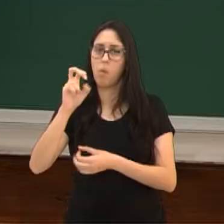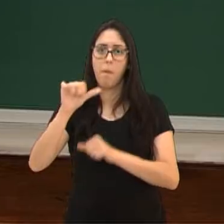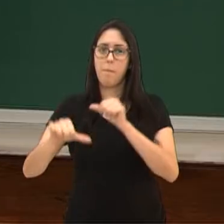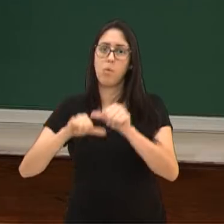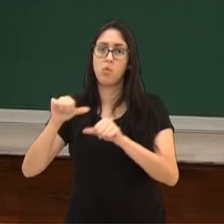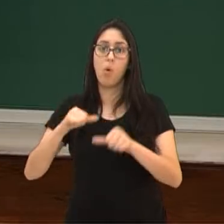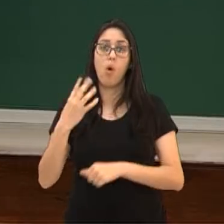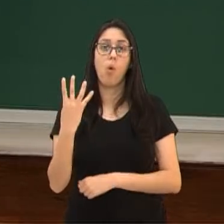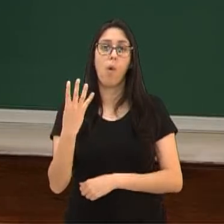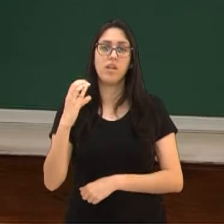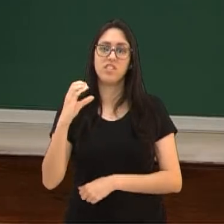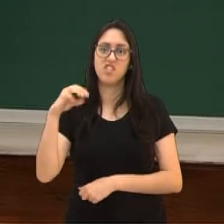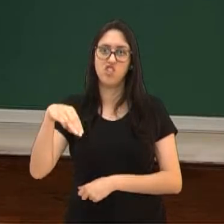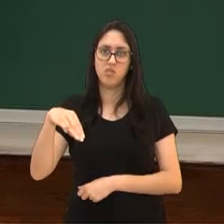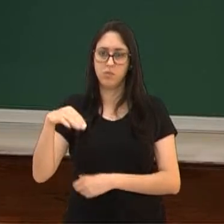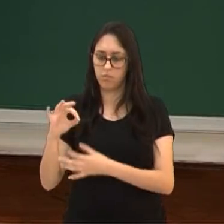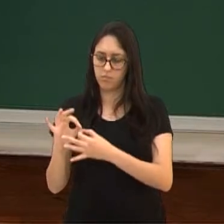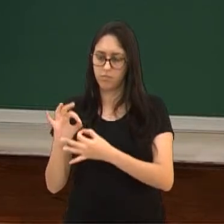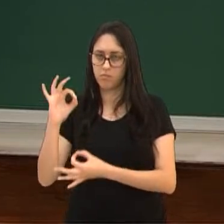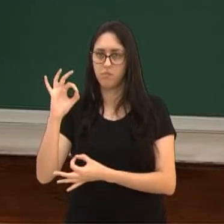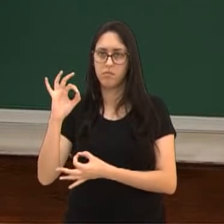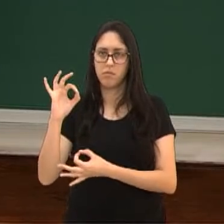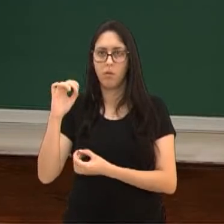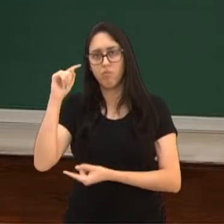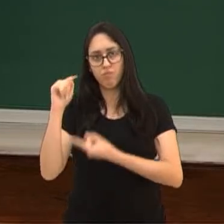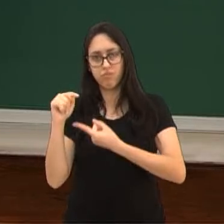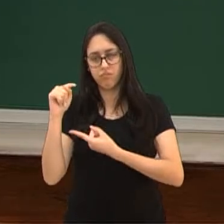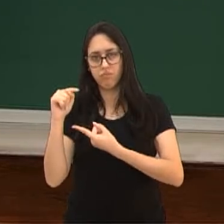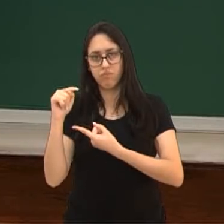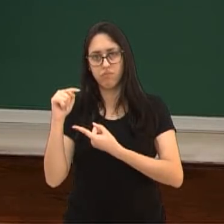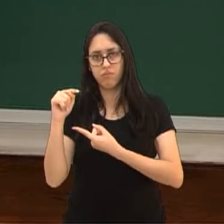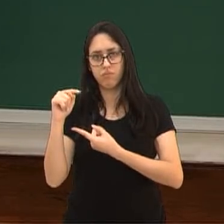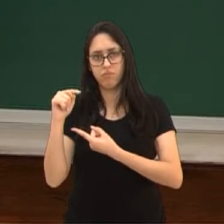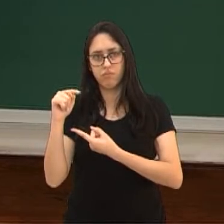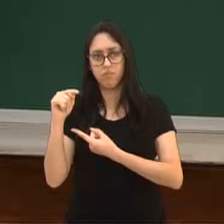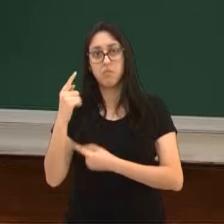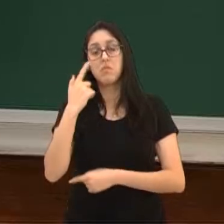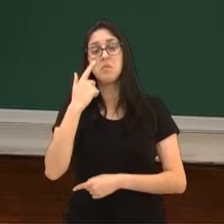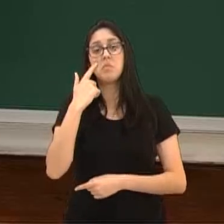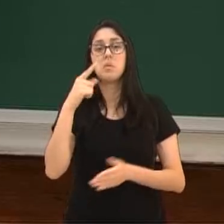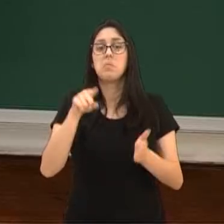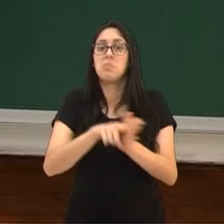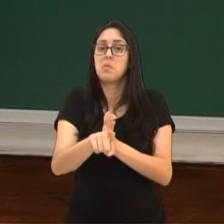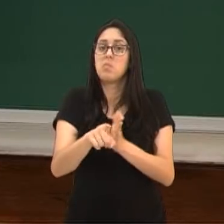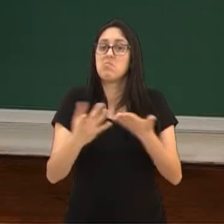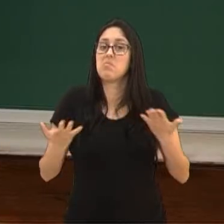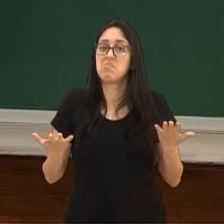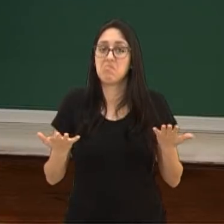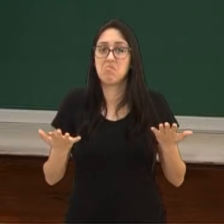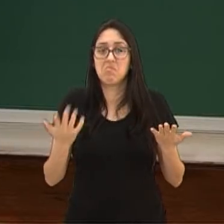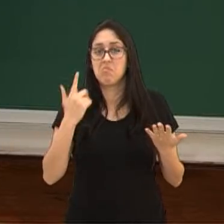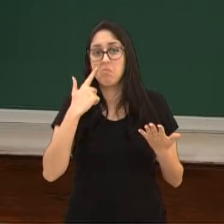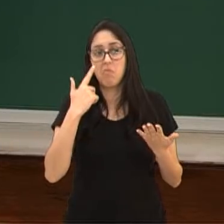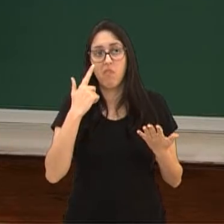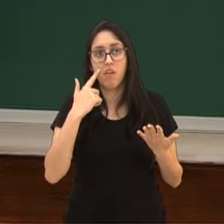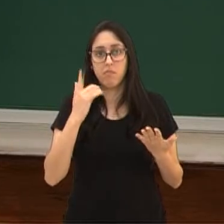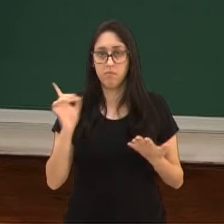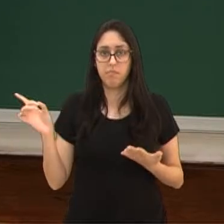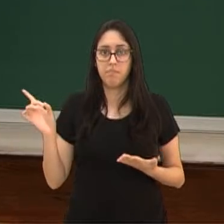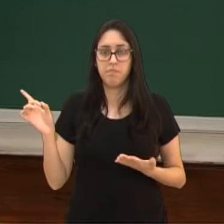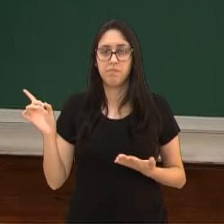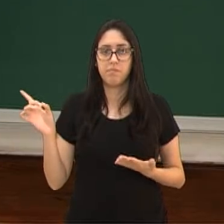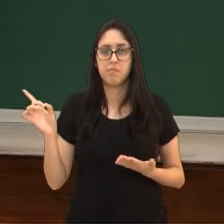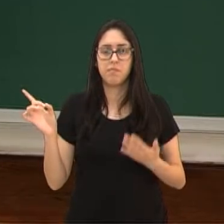4 centímetros, ok? Diminuiu um pouquinho. Vamos ver qual é a pergunta para esse exercício? Ele diz assim,